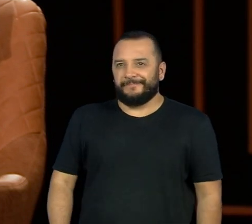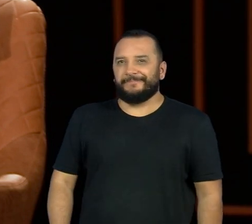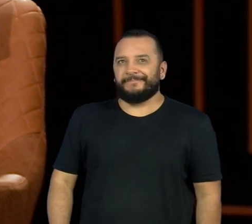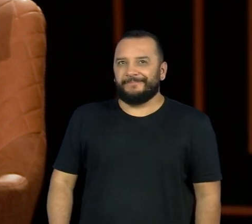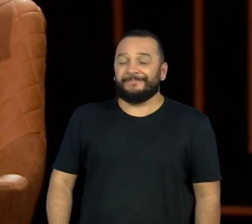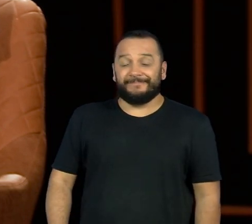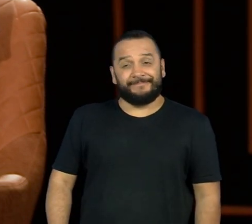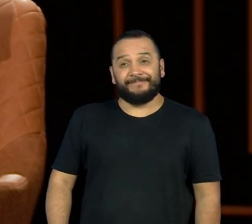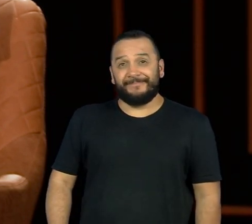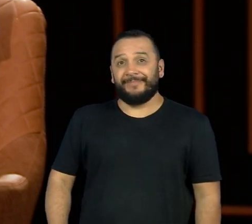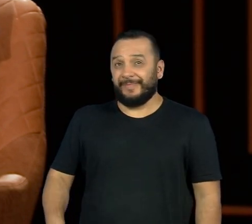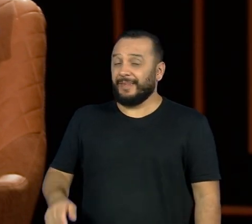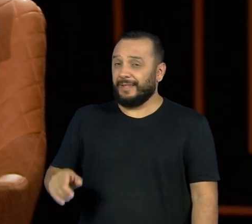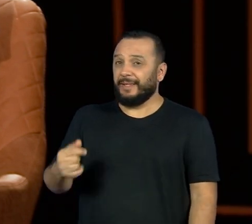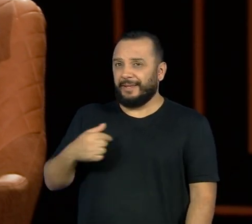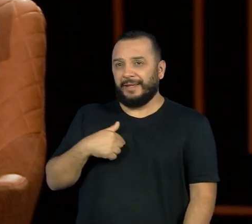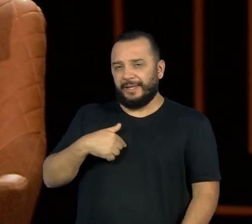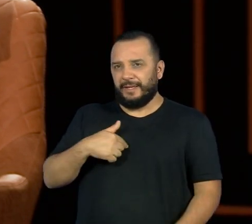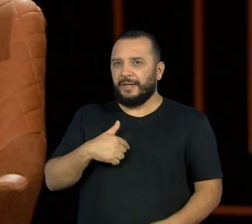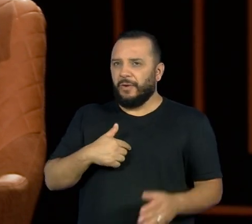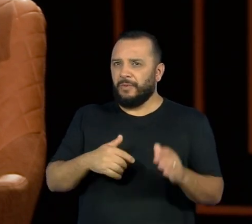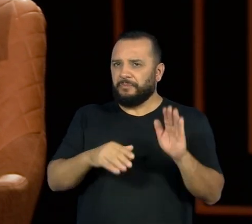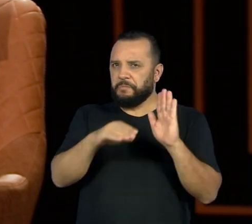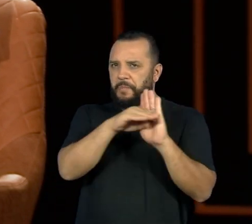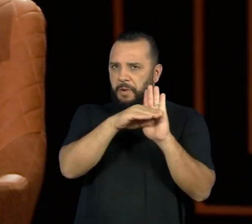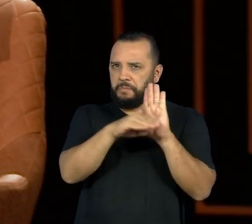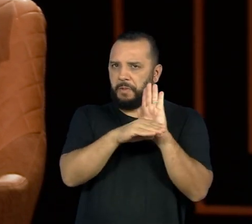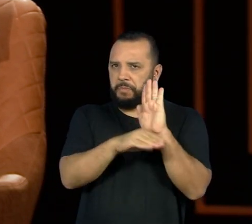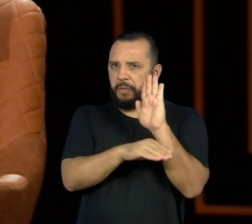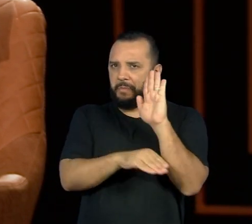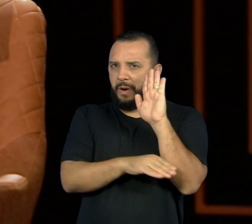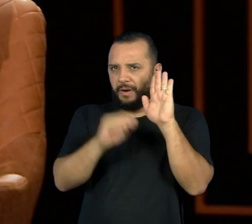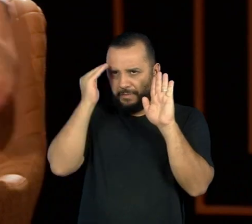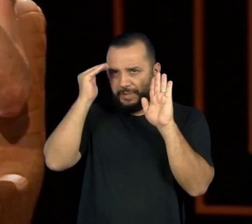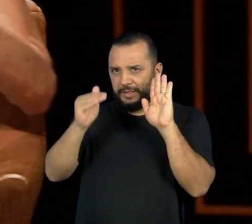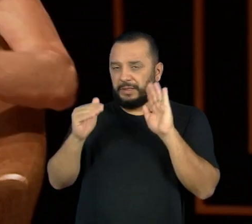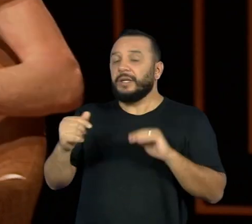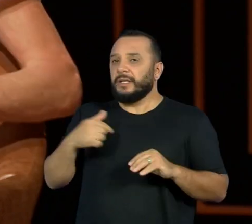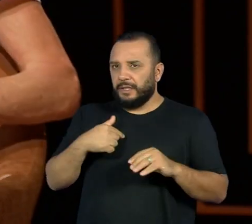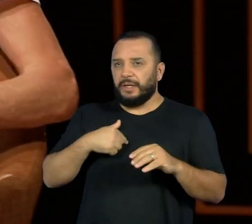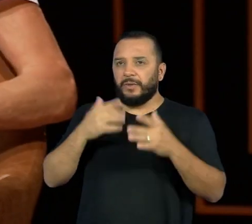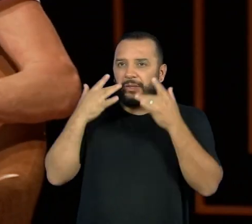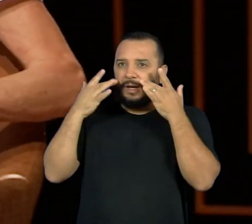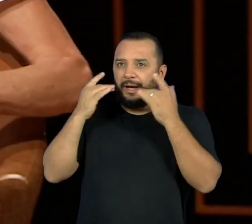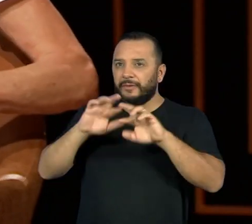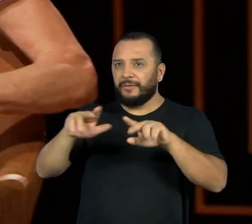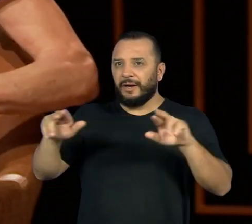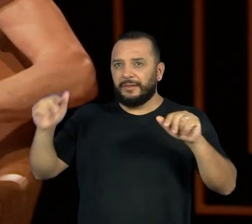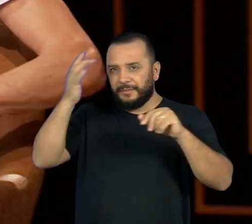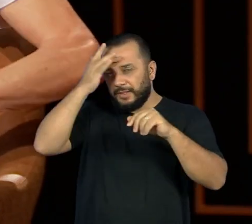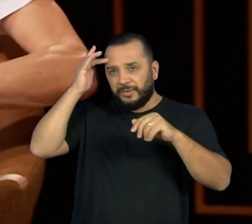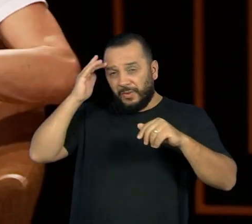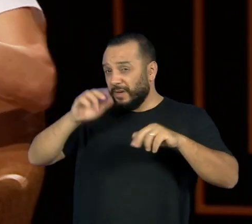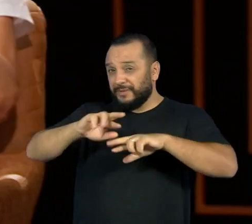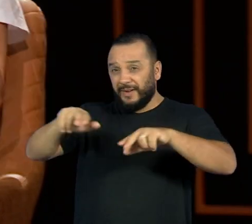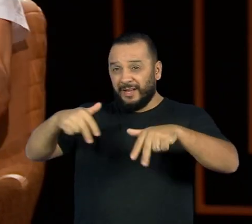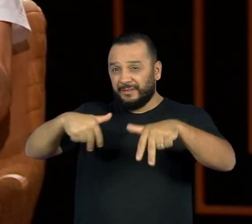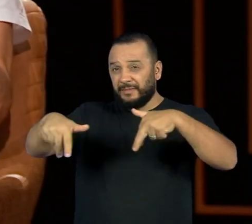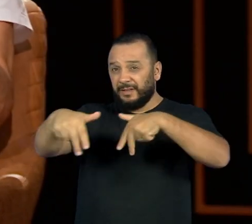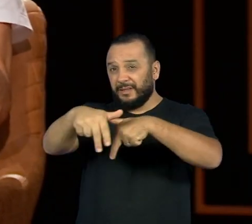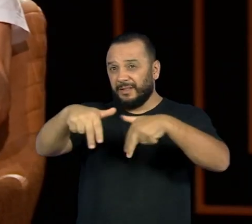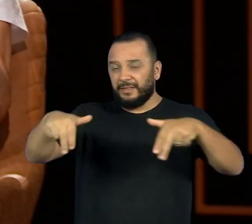eu era muito disciplinada, e fiz vários espetáculos que tinha muita gente, então eu